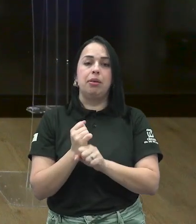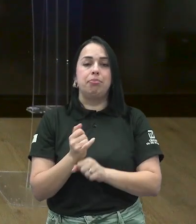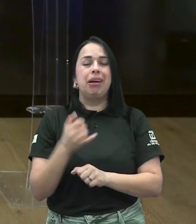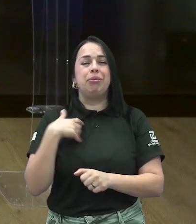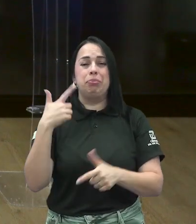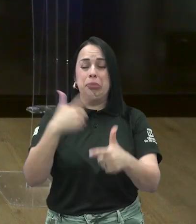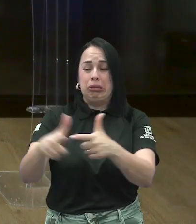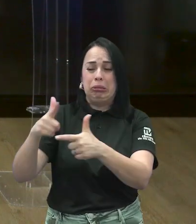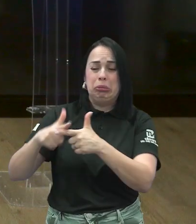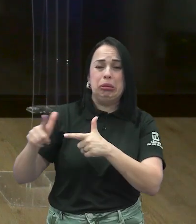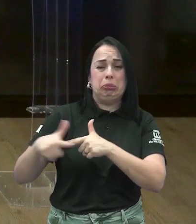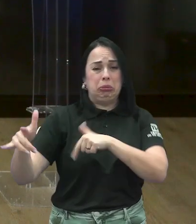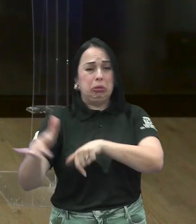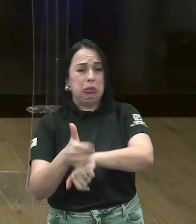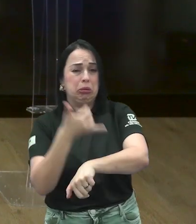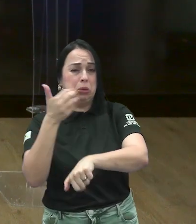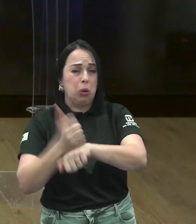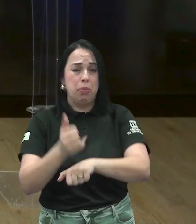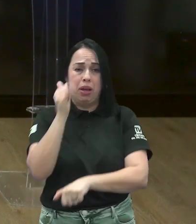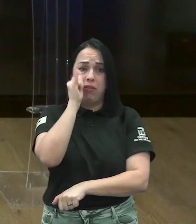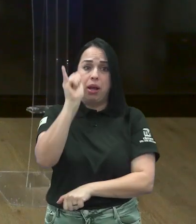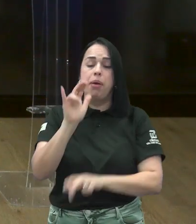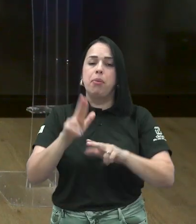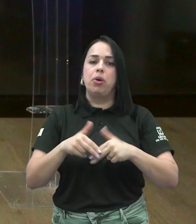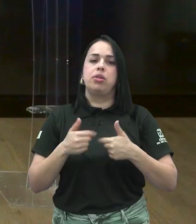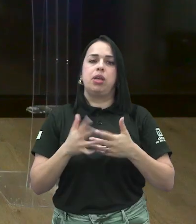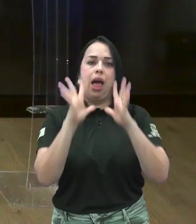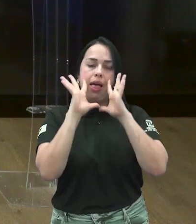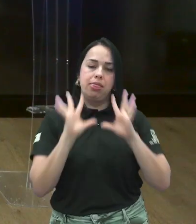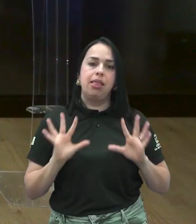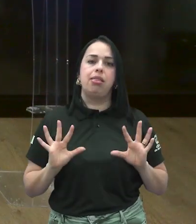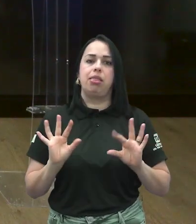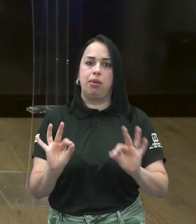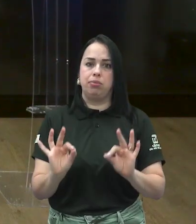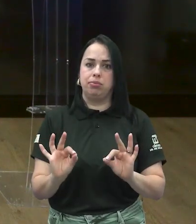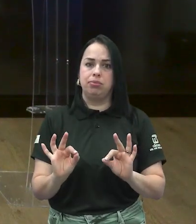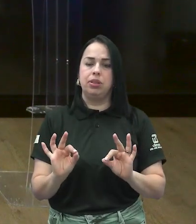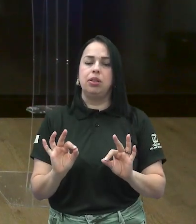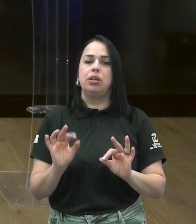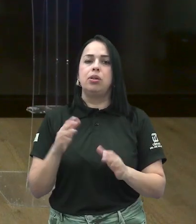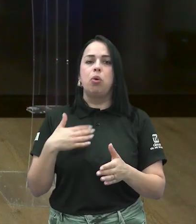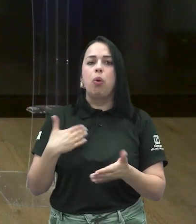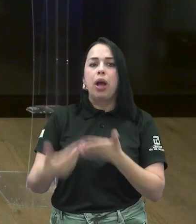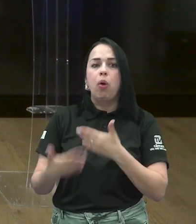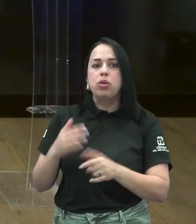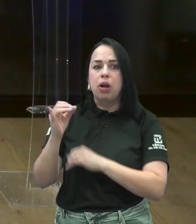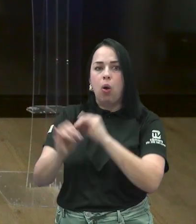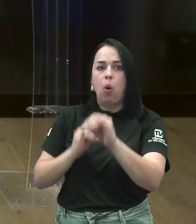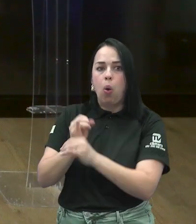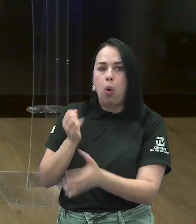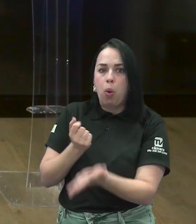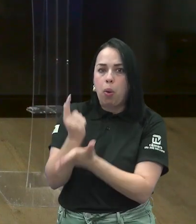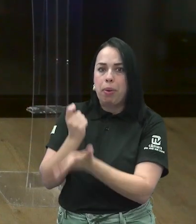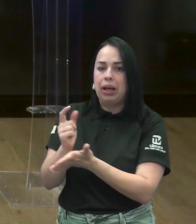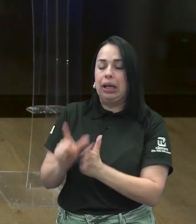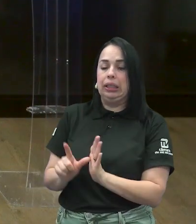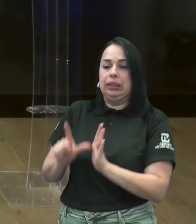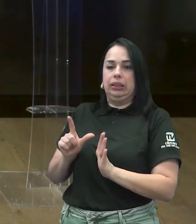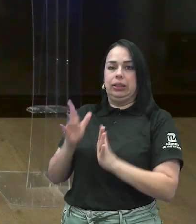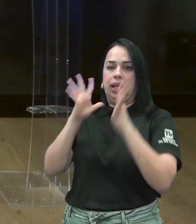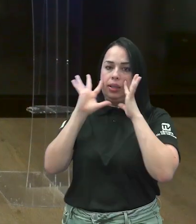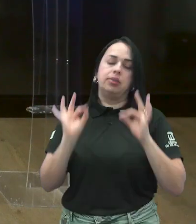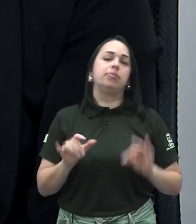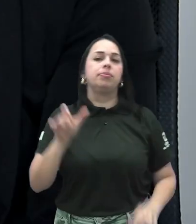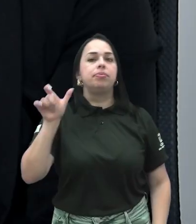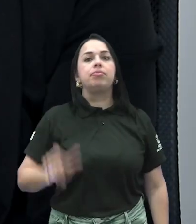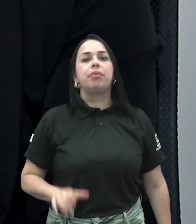meses. Para evitar sofrer com essas fraudes, é importante ficar atento a alguns sinais antes de concretizar as compras